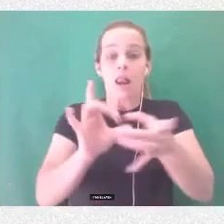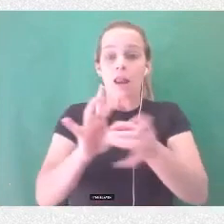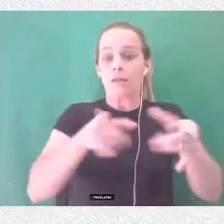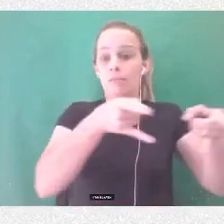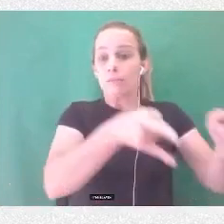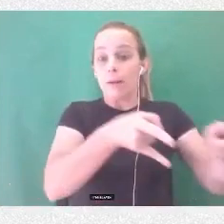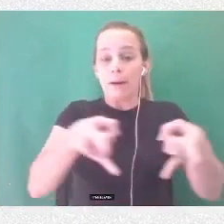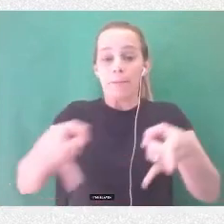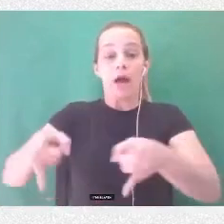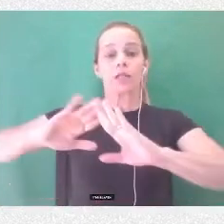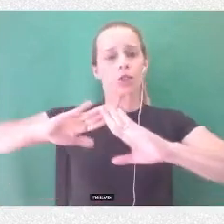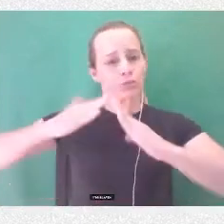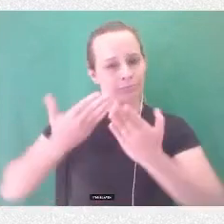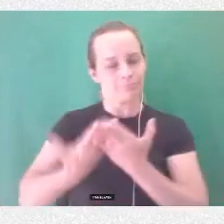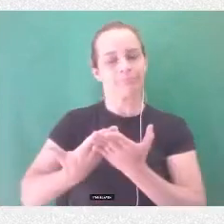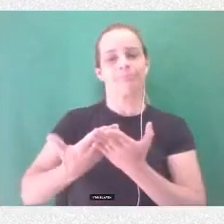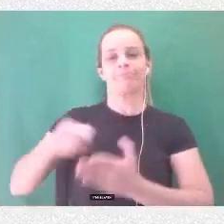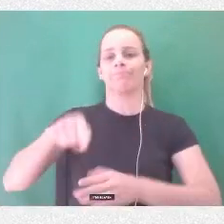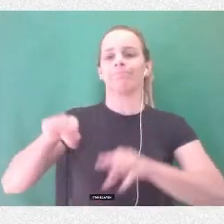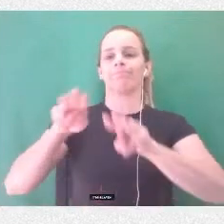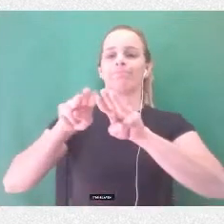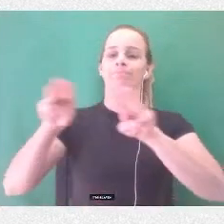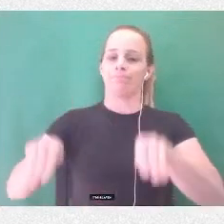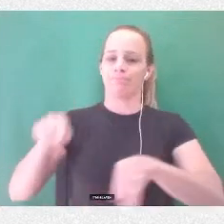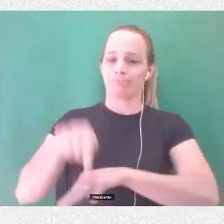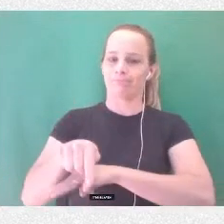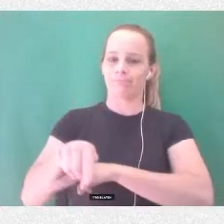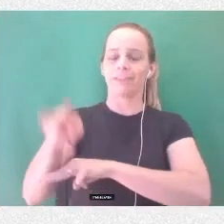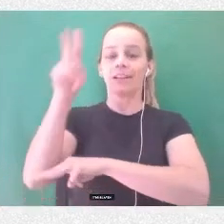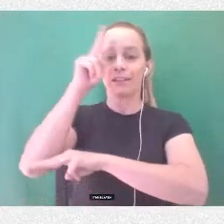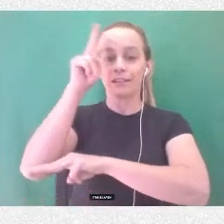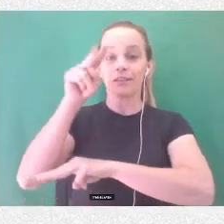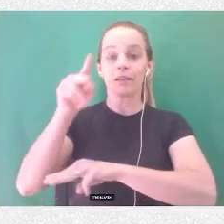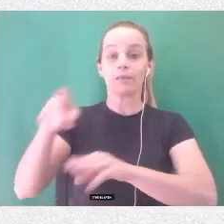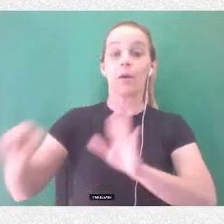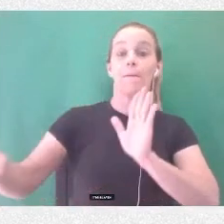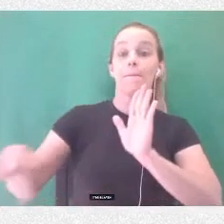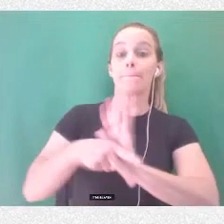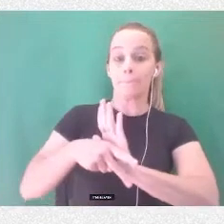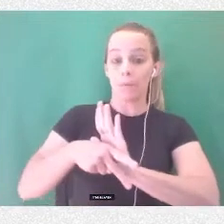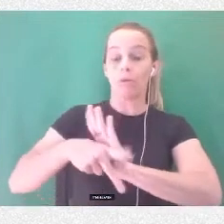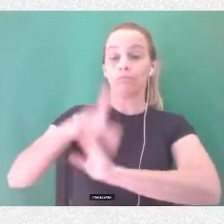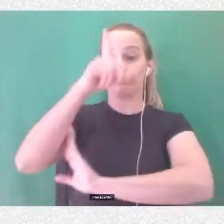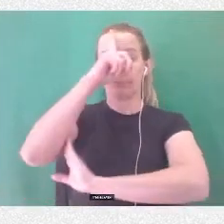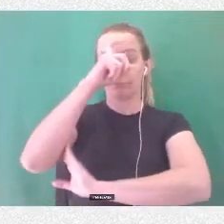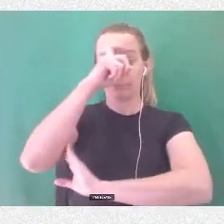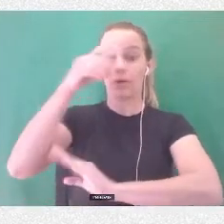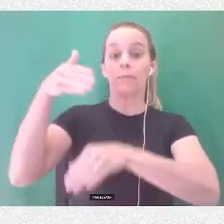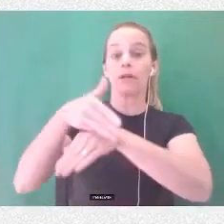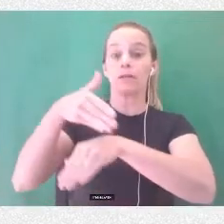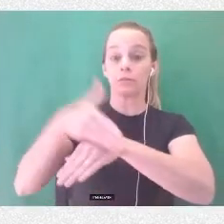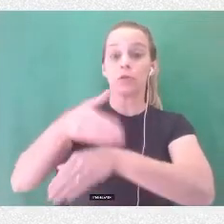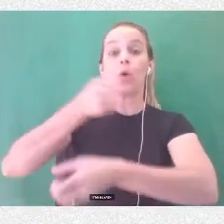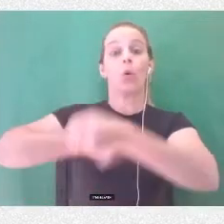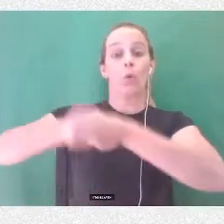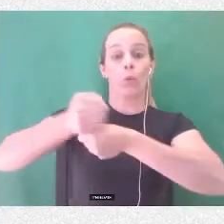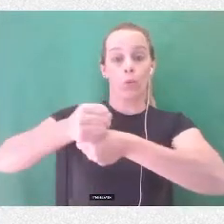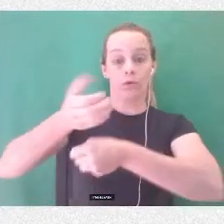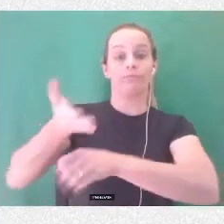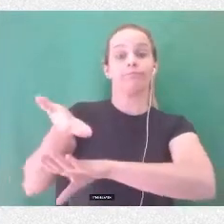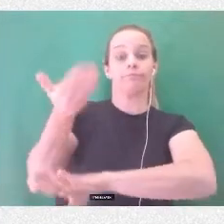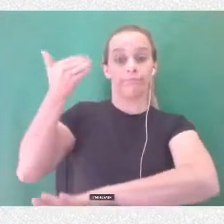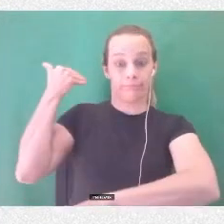Escola da Universidade. Quero relembrar que o nosso próprio Hospital de Clínicas participou no ano passado, de